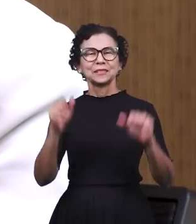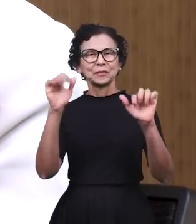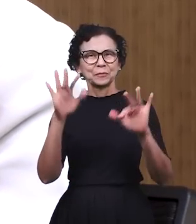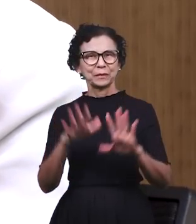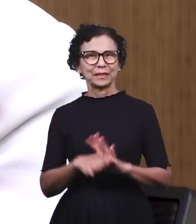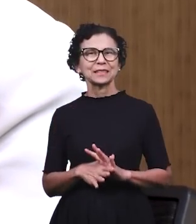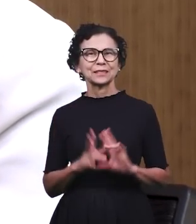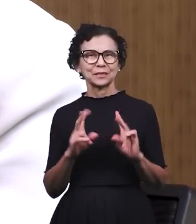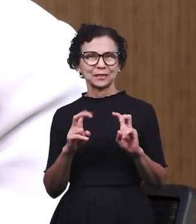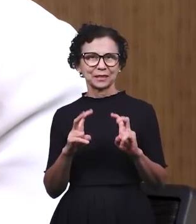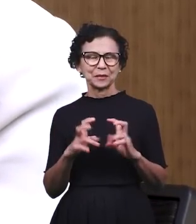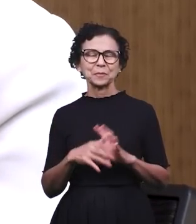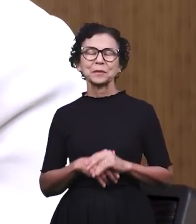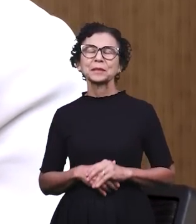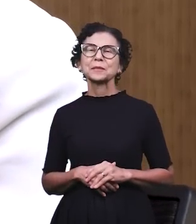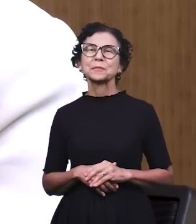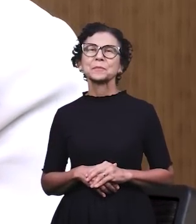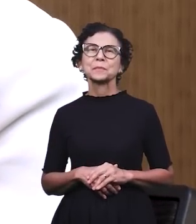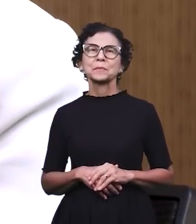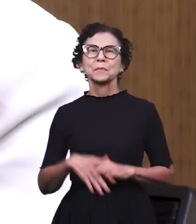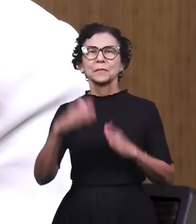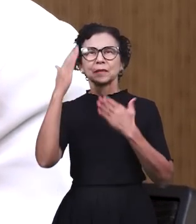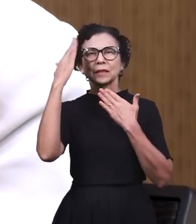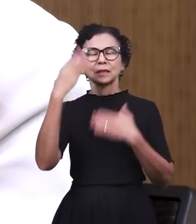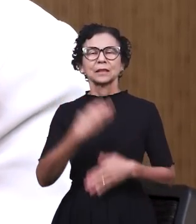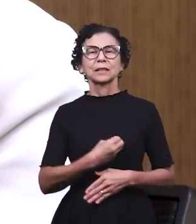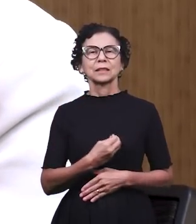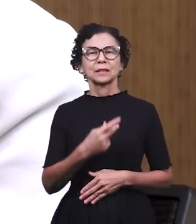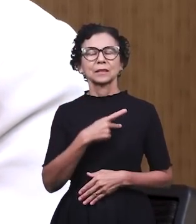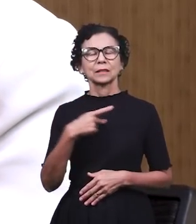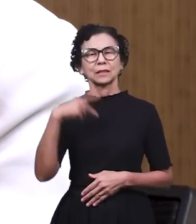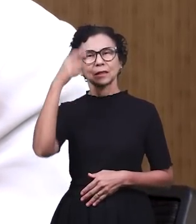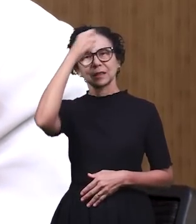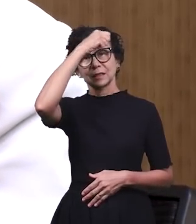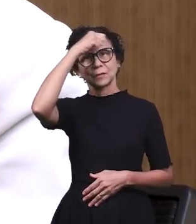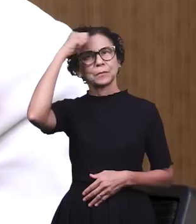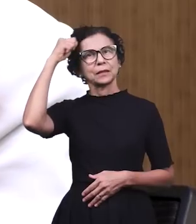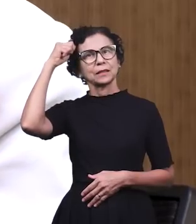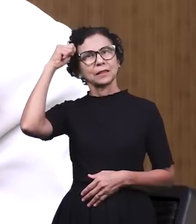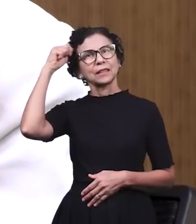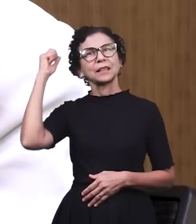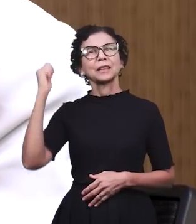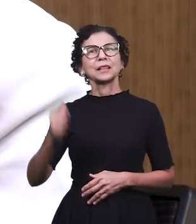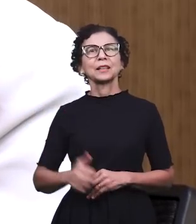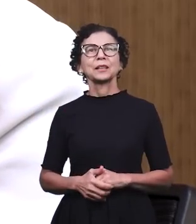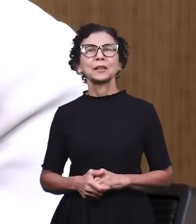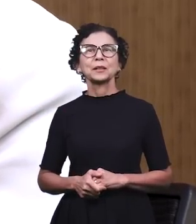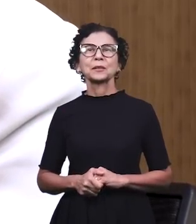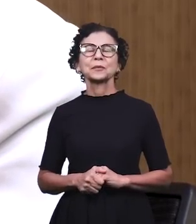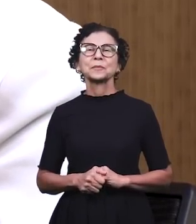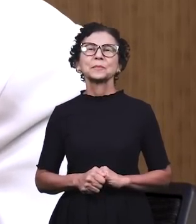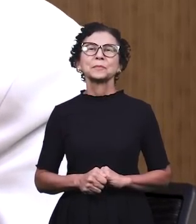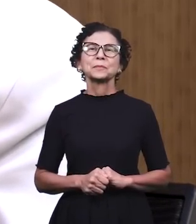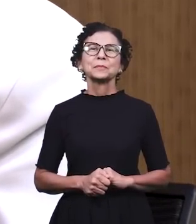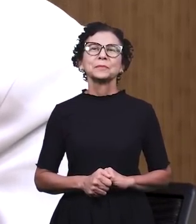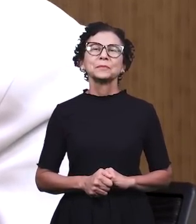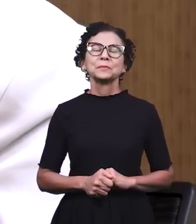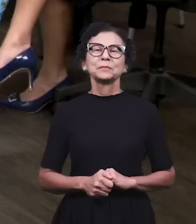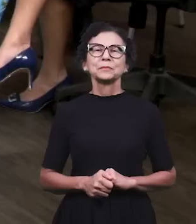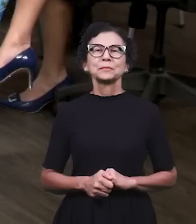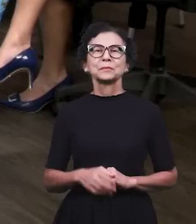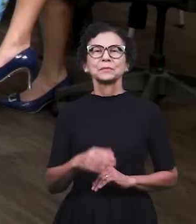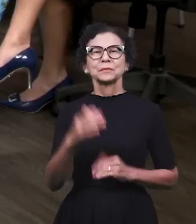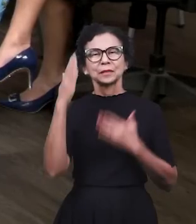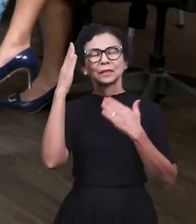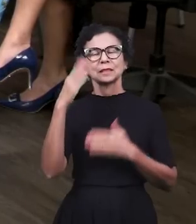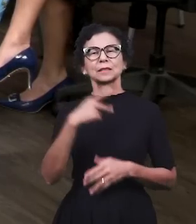episódios, né, os atos do culto. E agradecer a presença do pastor Amadeu, agradecer por estar sempre com o Senhor ao lado e aos nossos jovens que